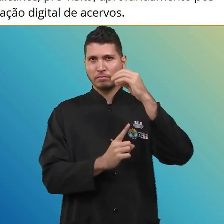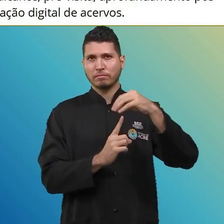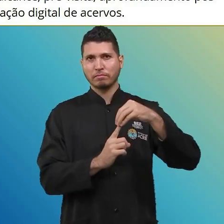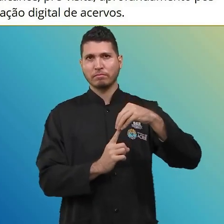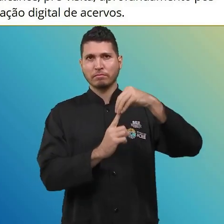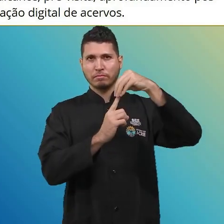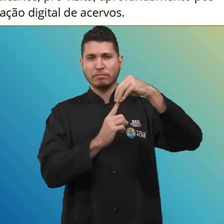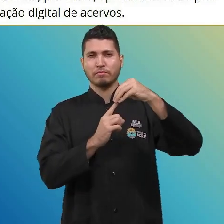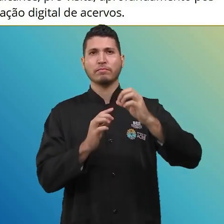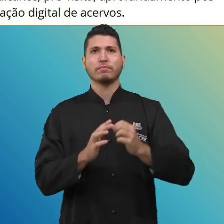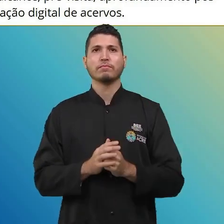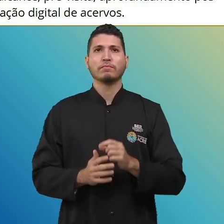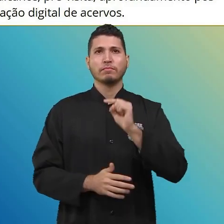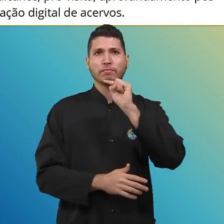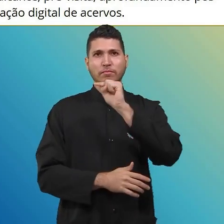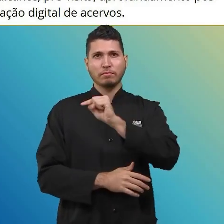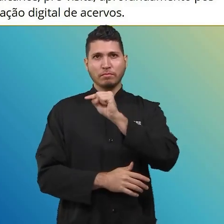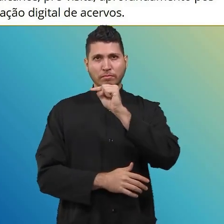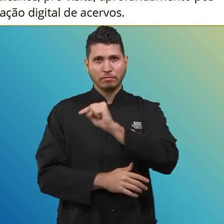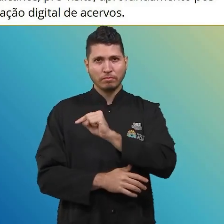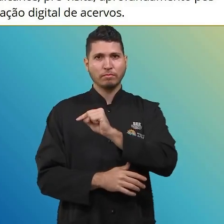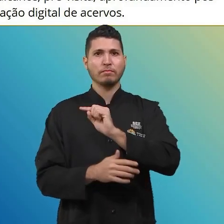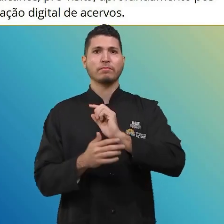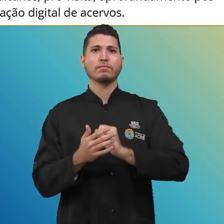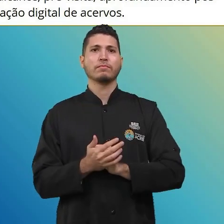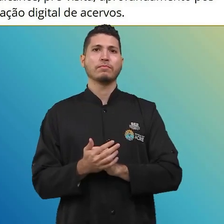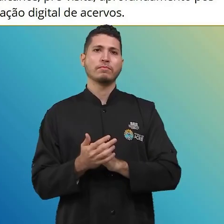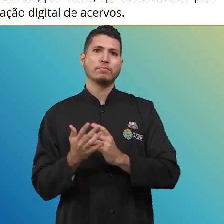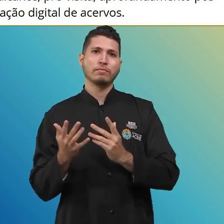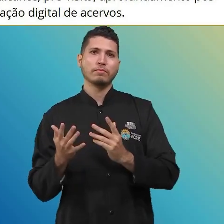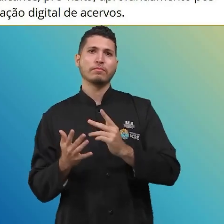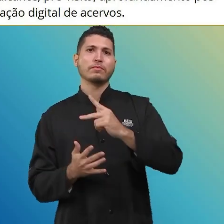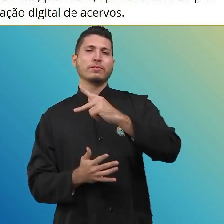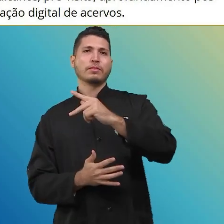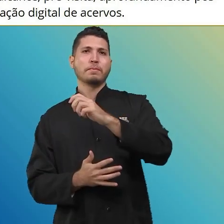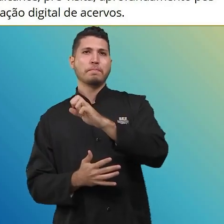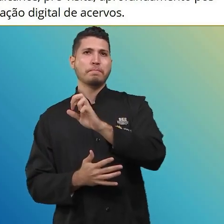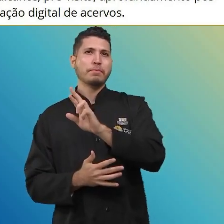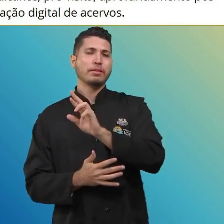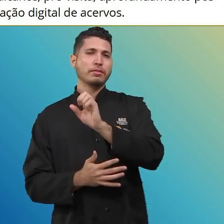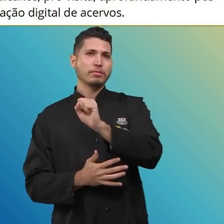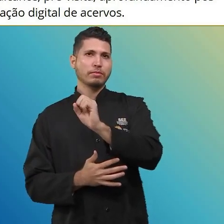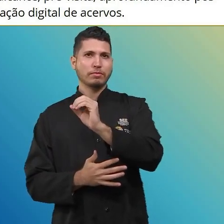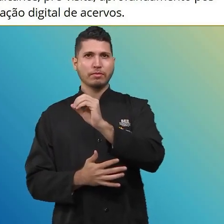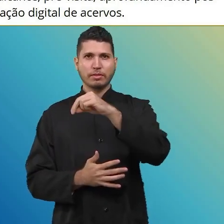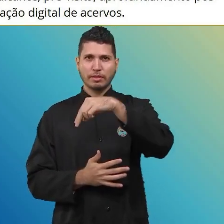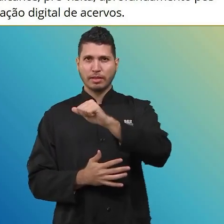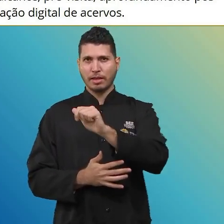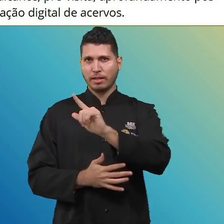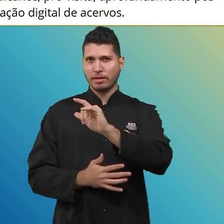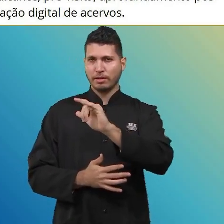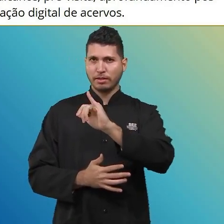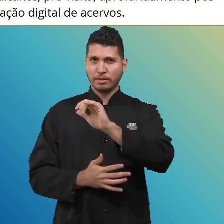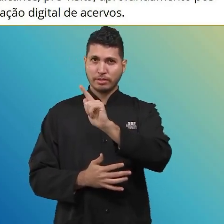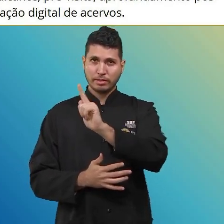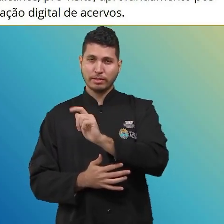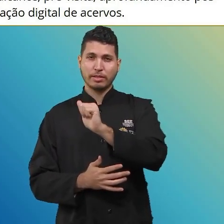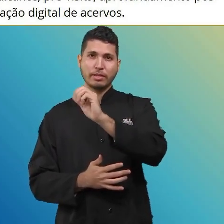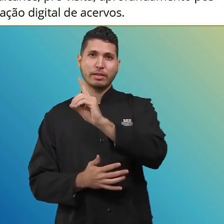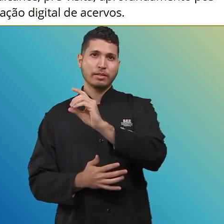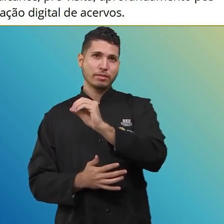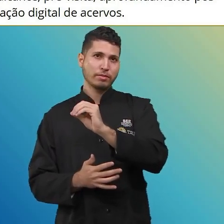museu virtual, ele é flexível, é personalizado o seu percurso, porque você faz de acordo com a